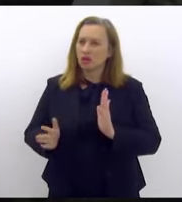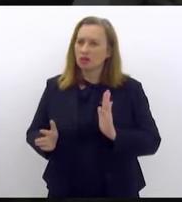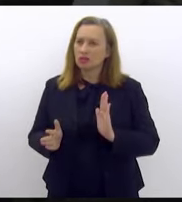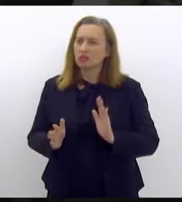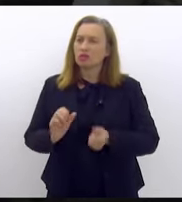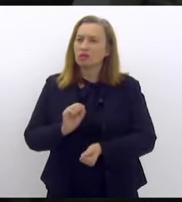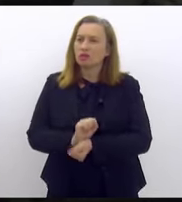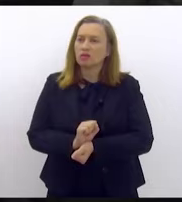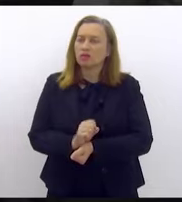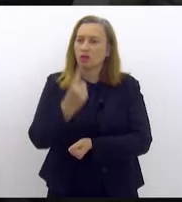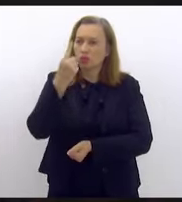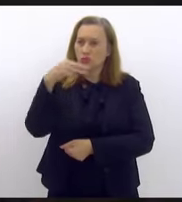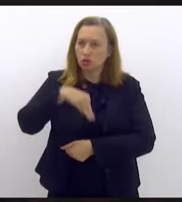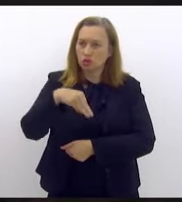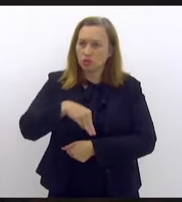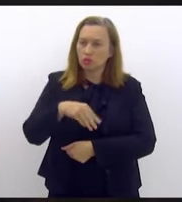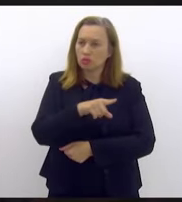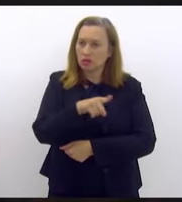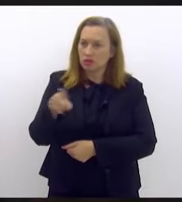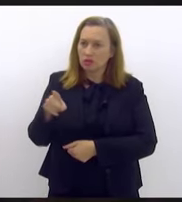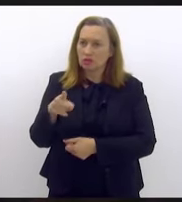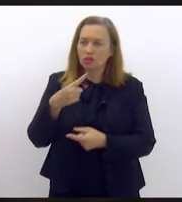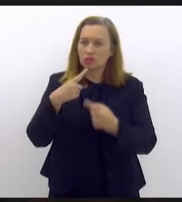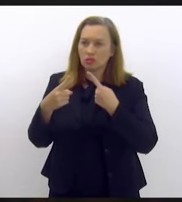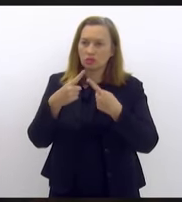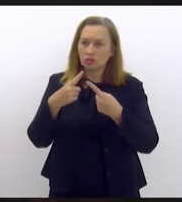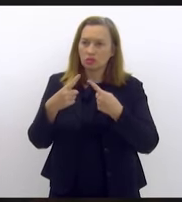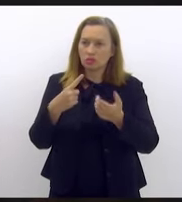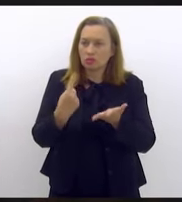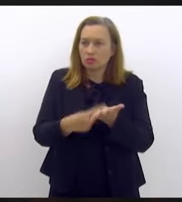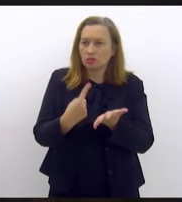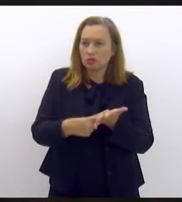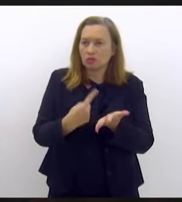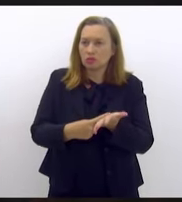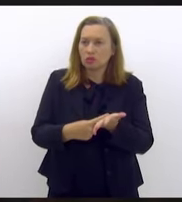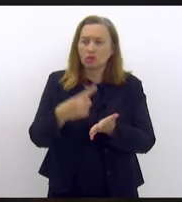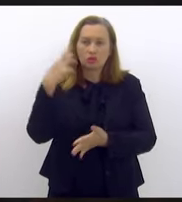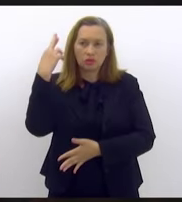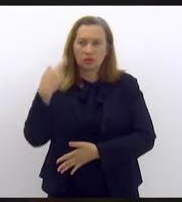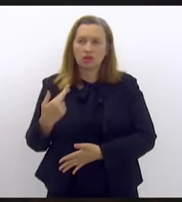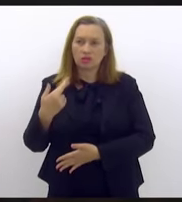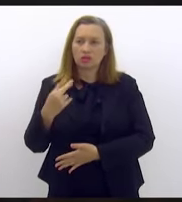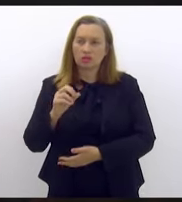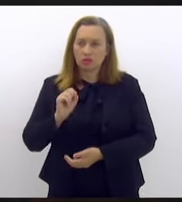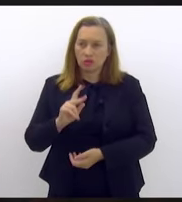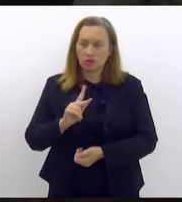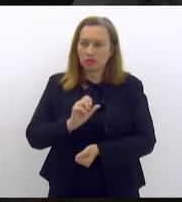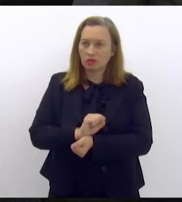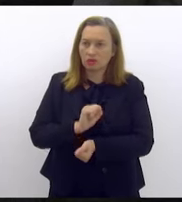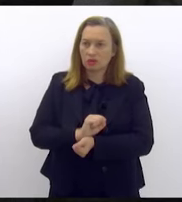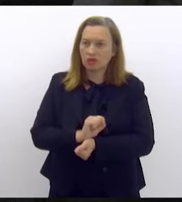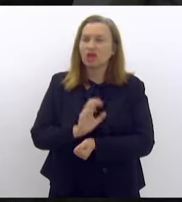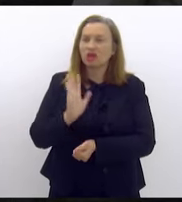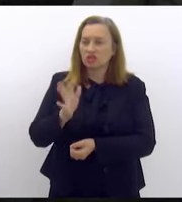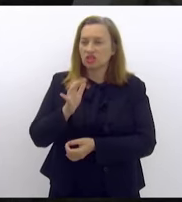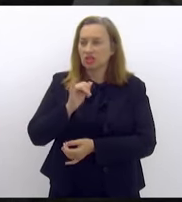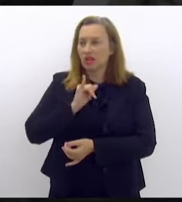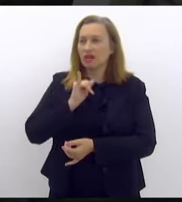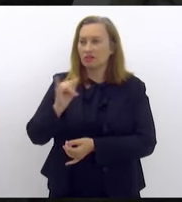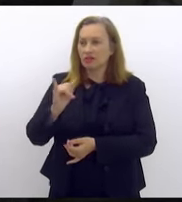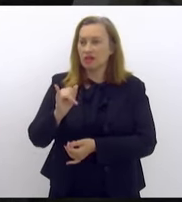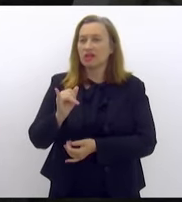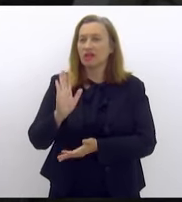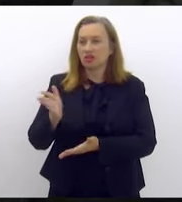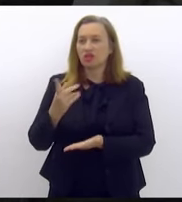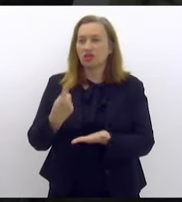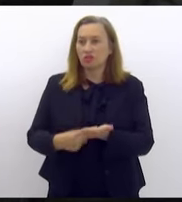Eu vou suspender a sessão um minuto aqui para vocês comunicarem, Renata, do acordo. Isso, é o acordo, justamente. Está aqui, estou aguardando. Está mais bem informado que nós estamos aqui fazendo o